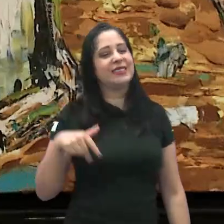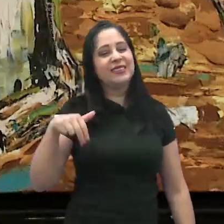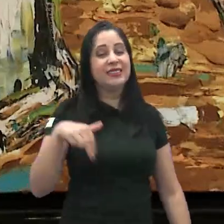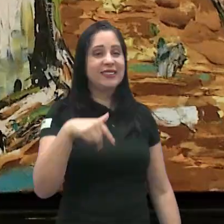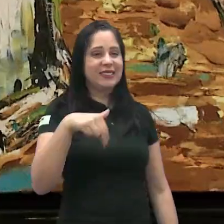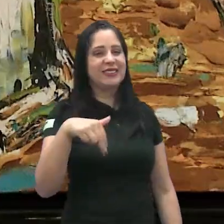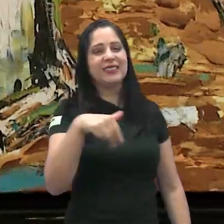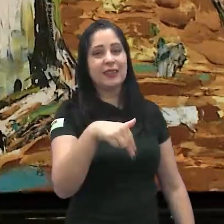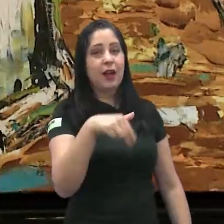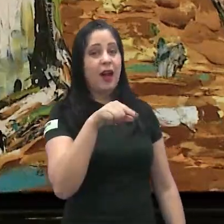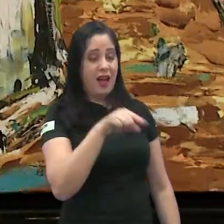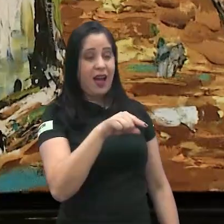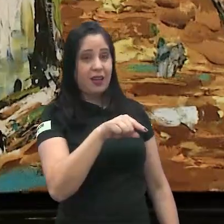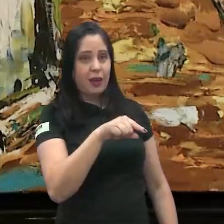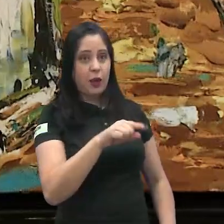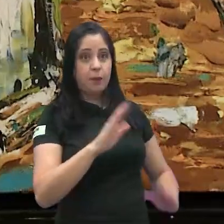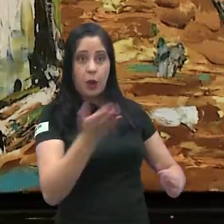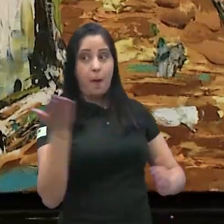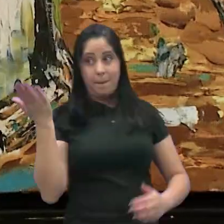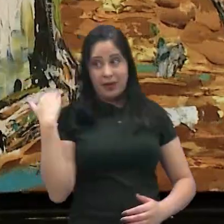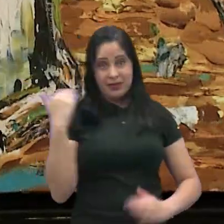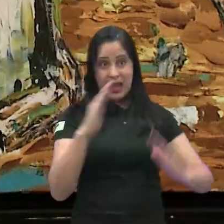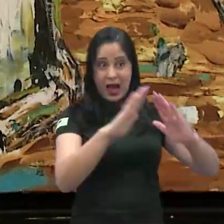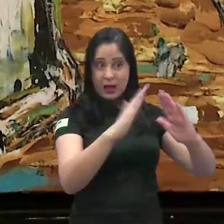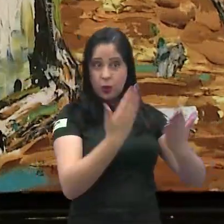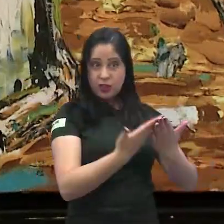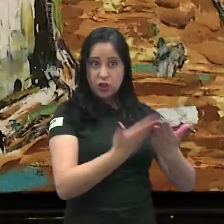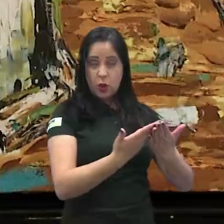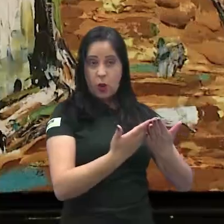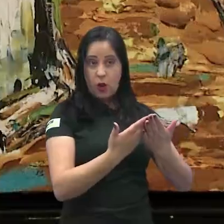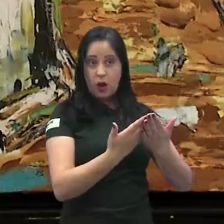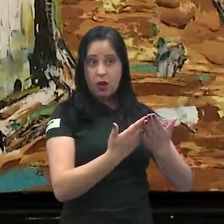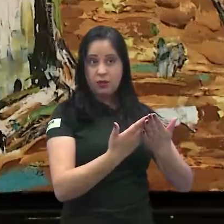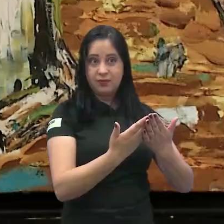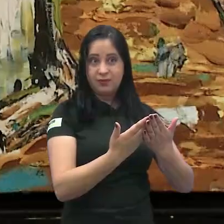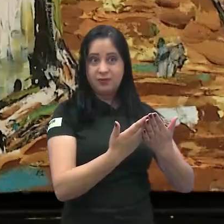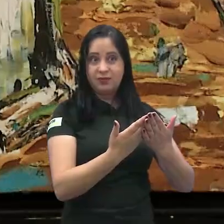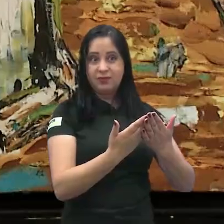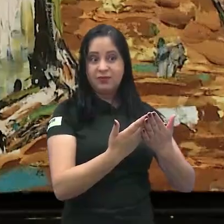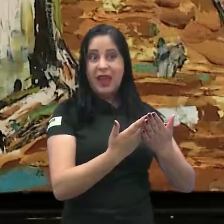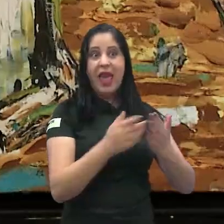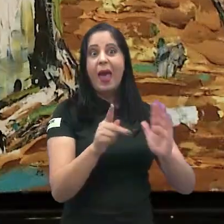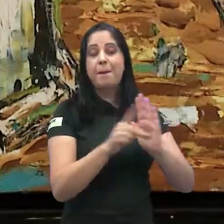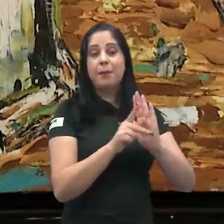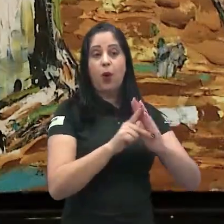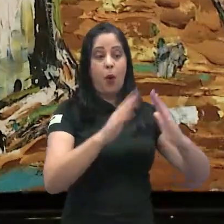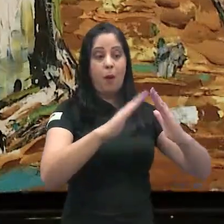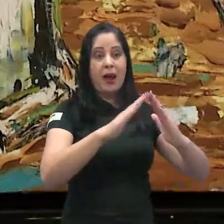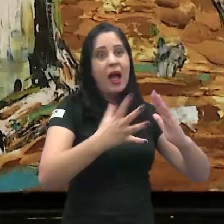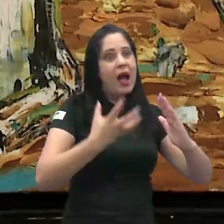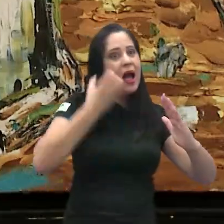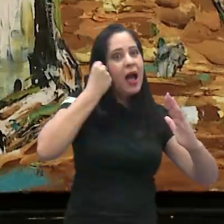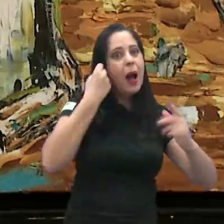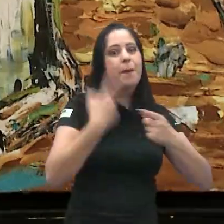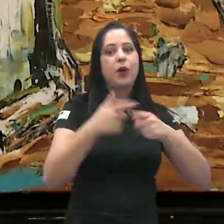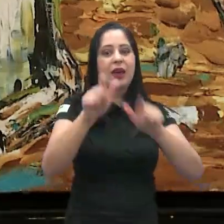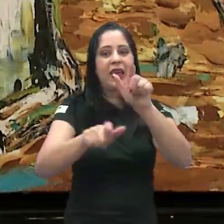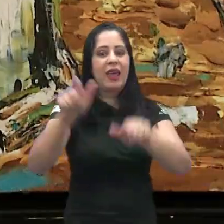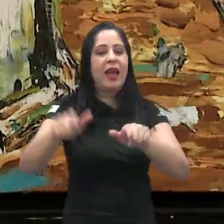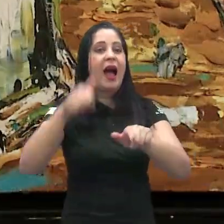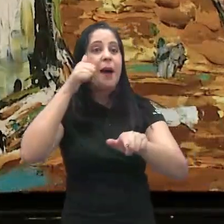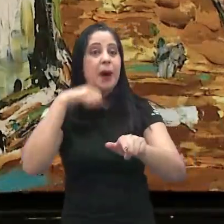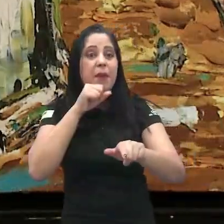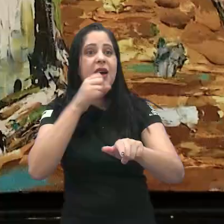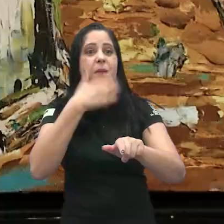que ainda era um orfanato voltado para crianças de pais vítimas da tuberculose,